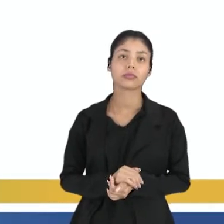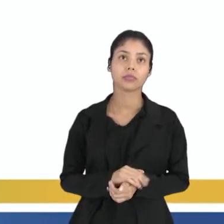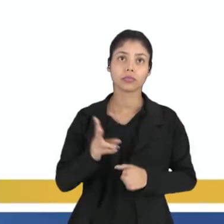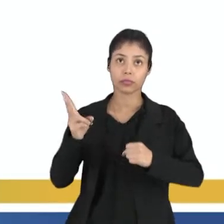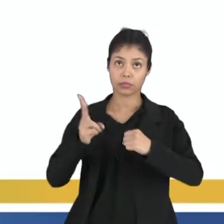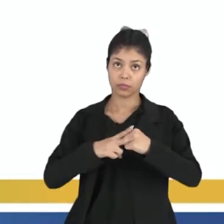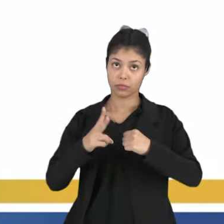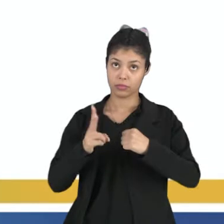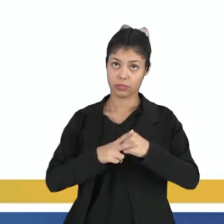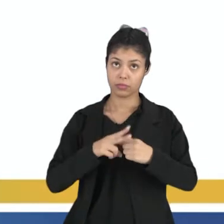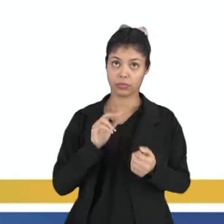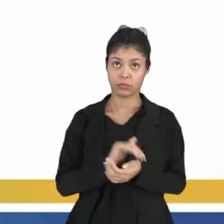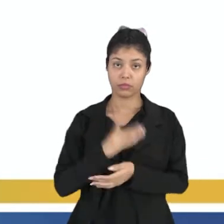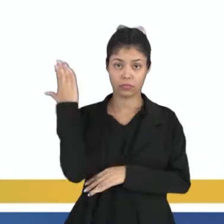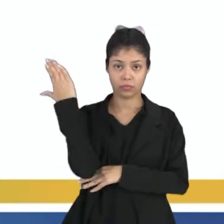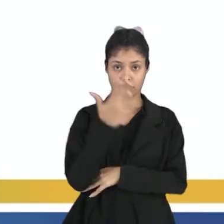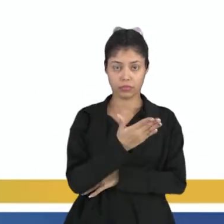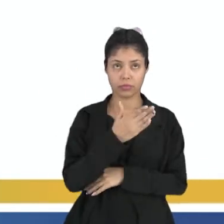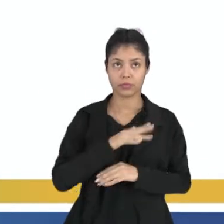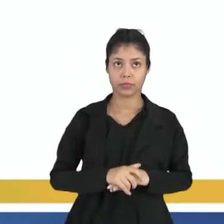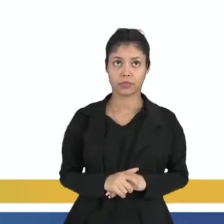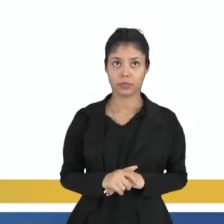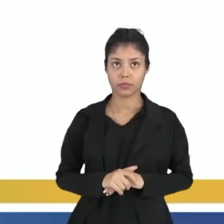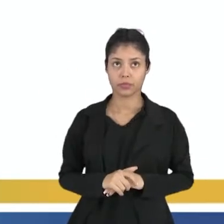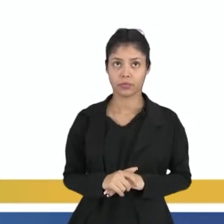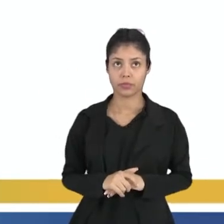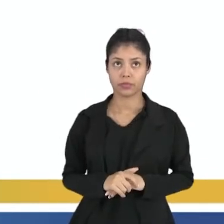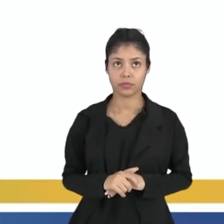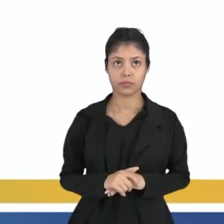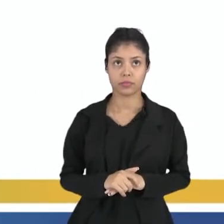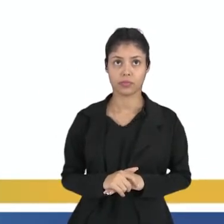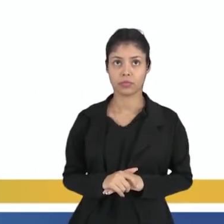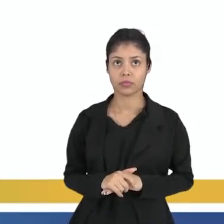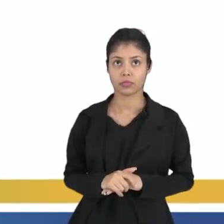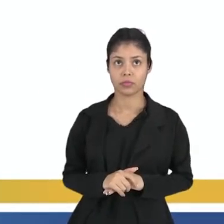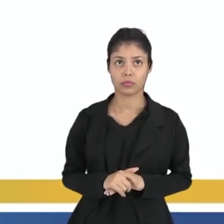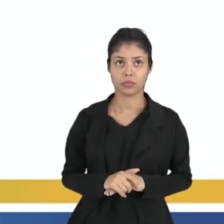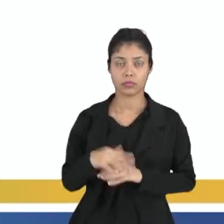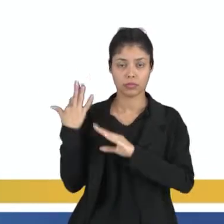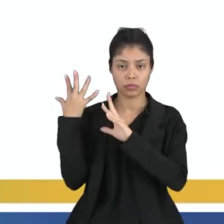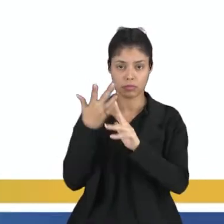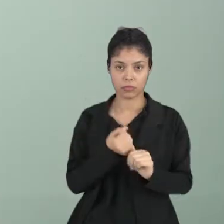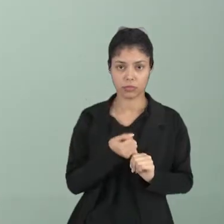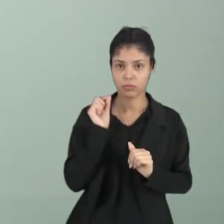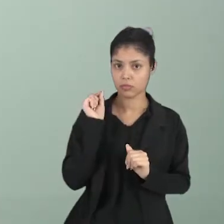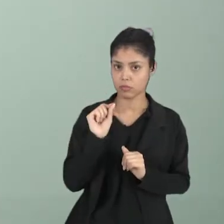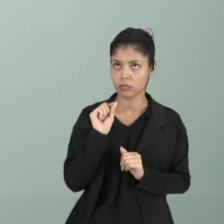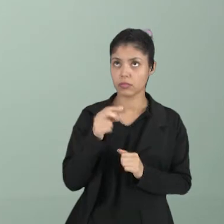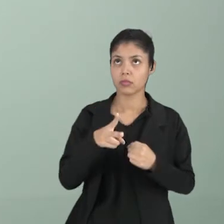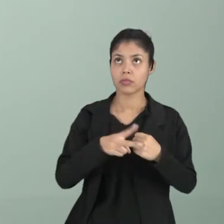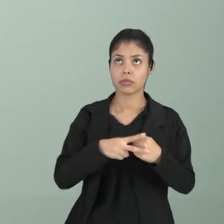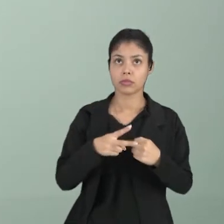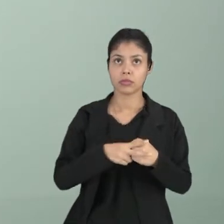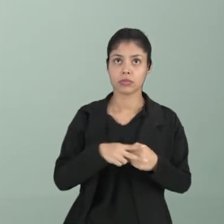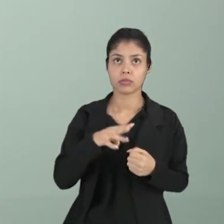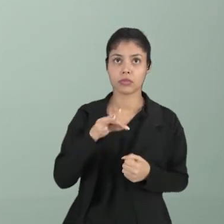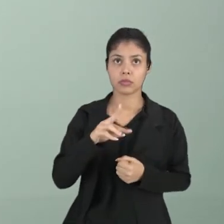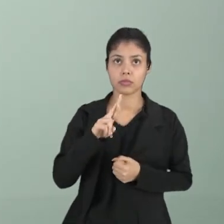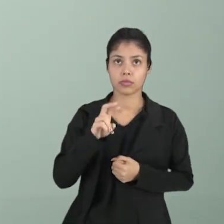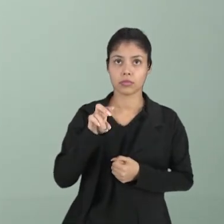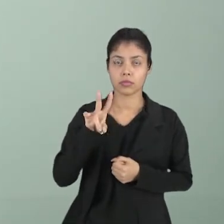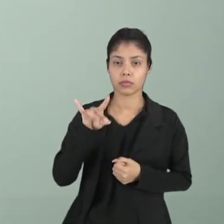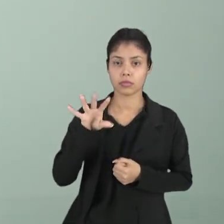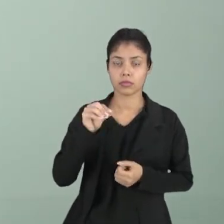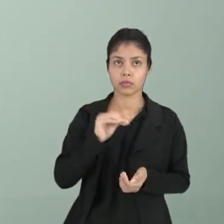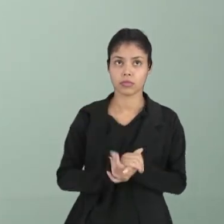Verbos transitivos diretos. Só antes da gente entrar, só recapitulando o que seriam verbos